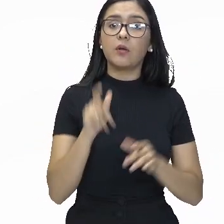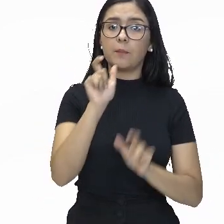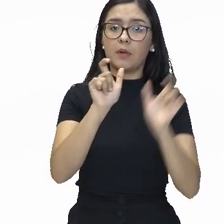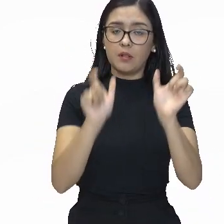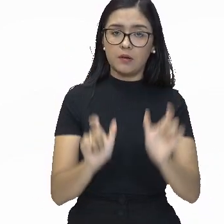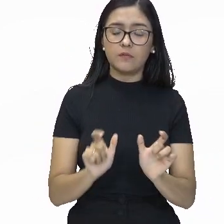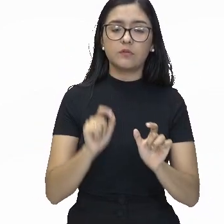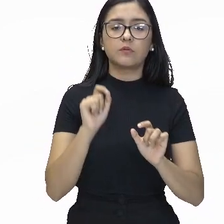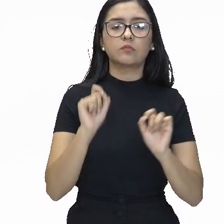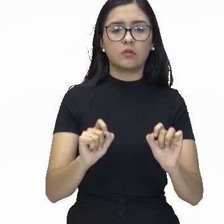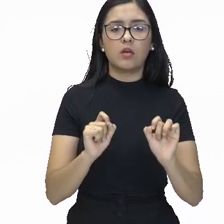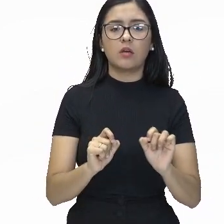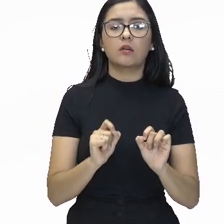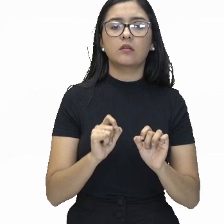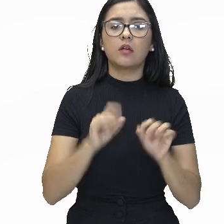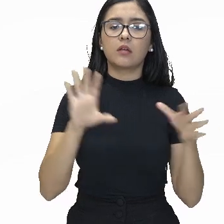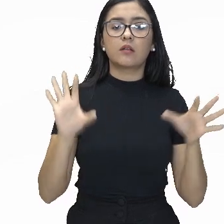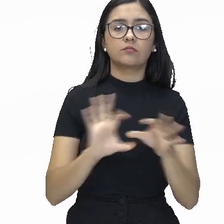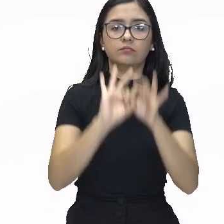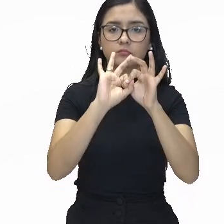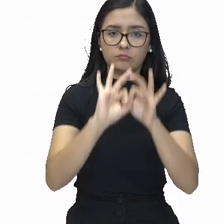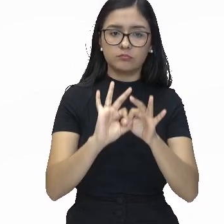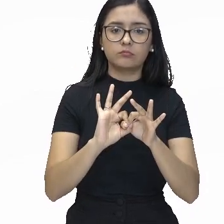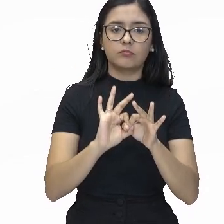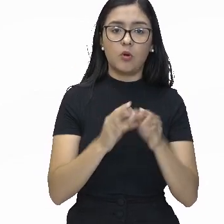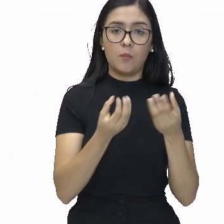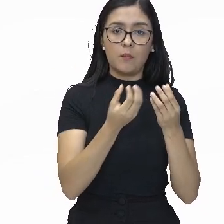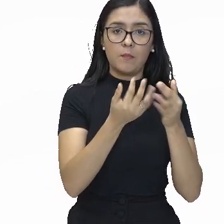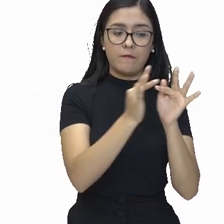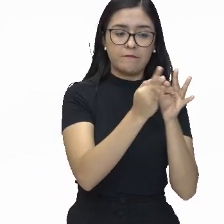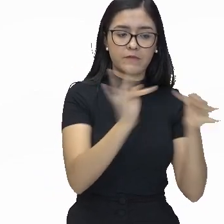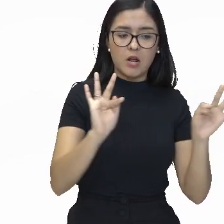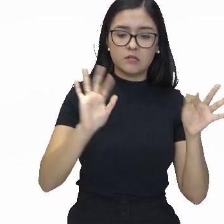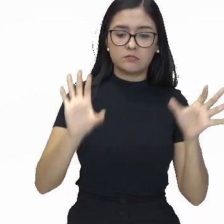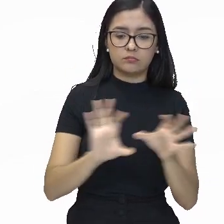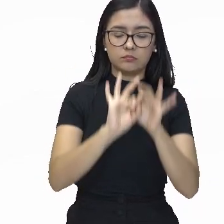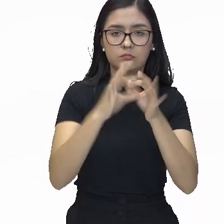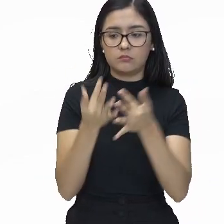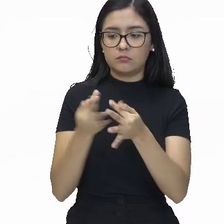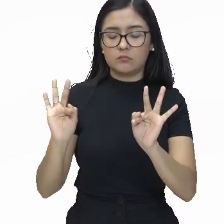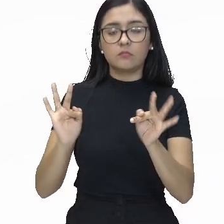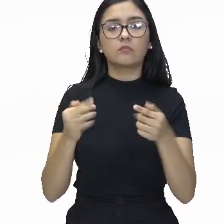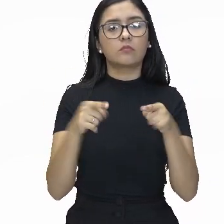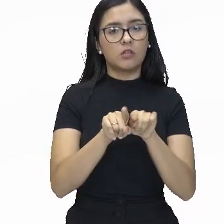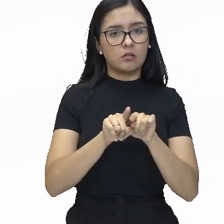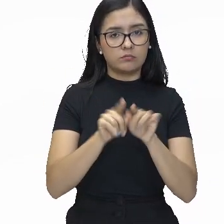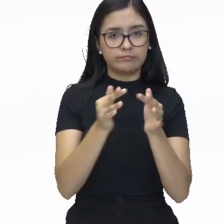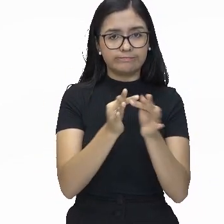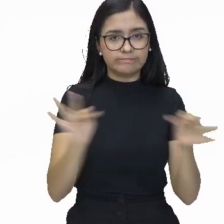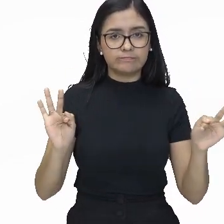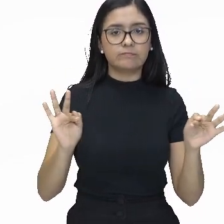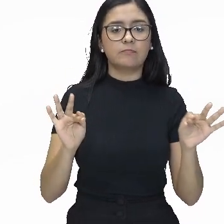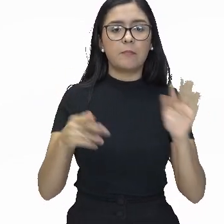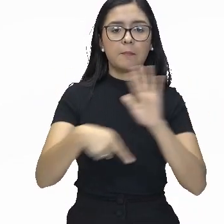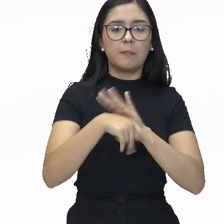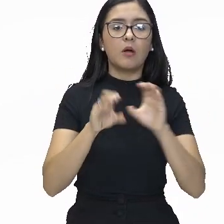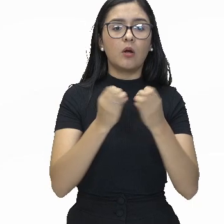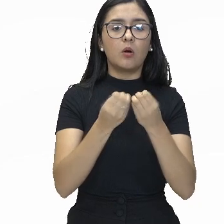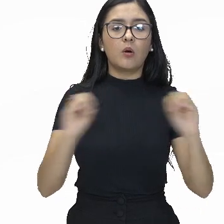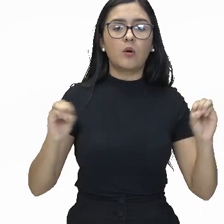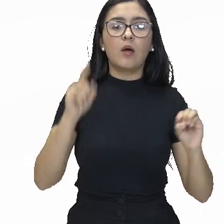palavras que estão ligando uma oração com uma outra, ou uma expressão a outra. Então, são